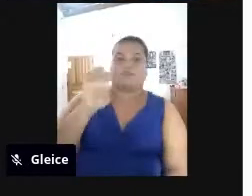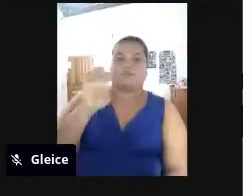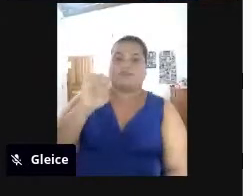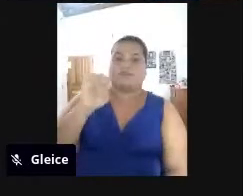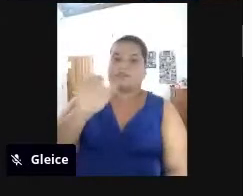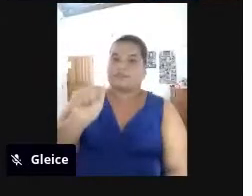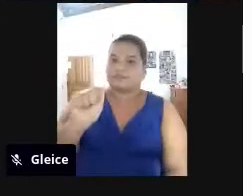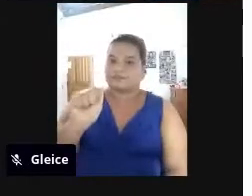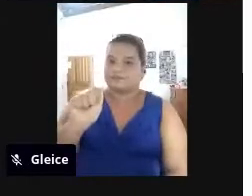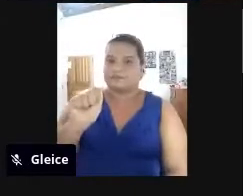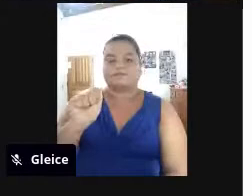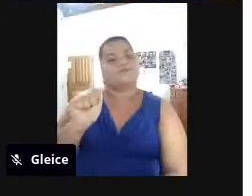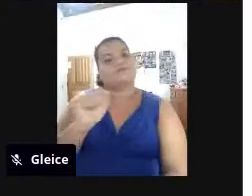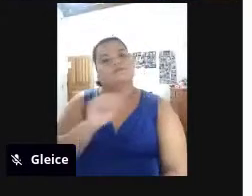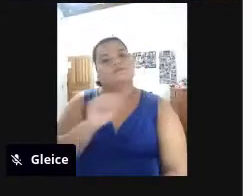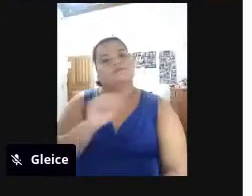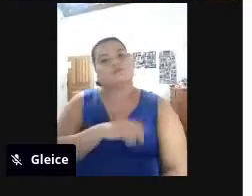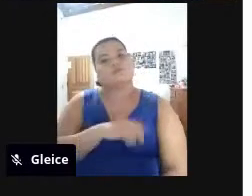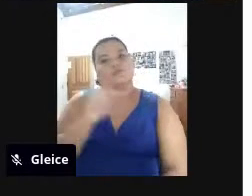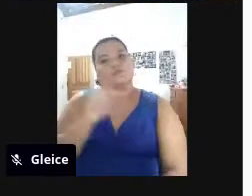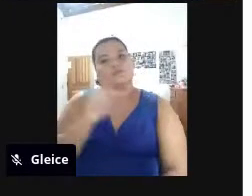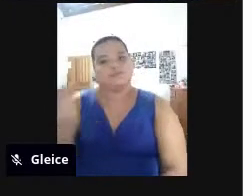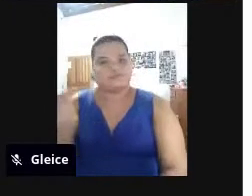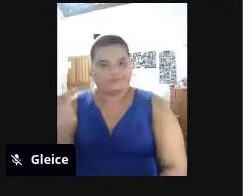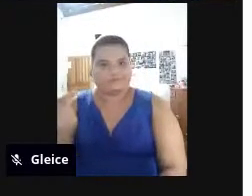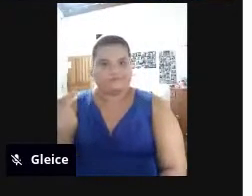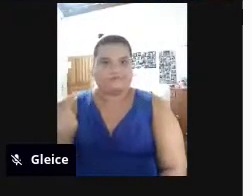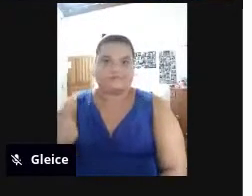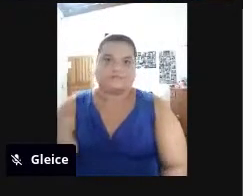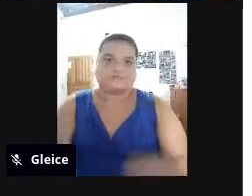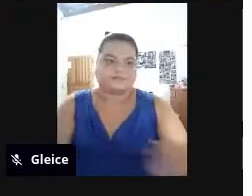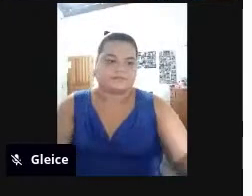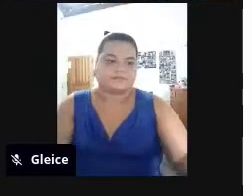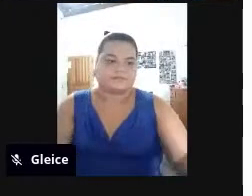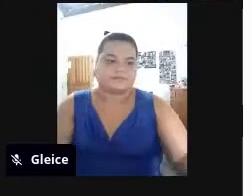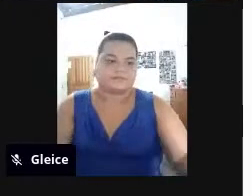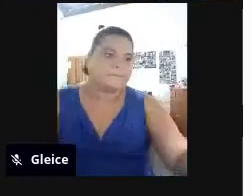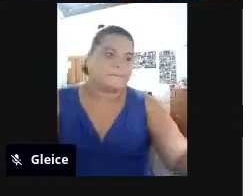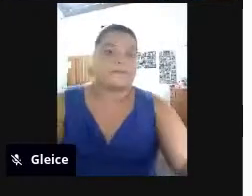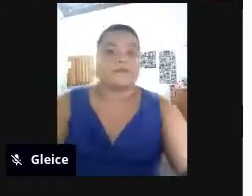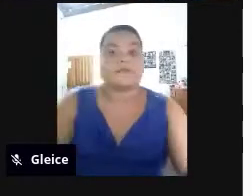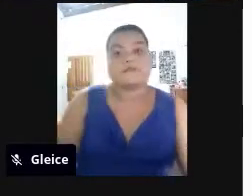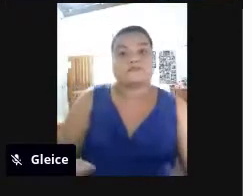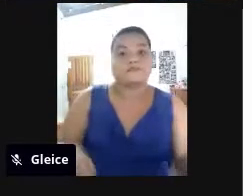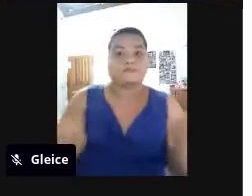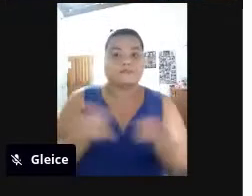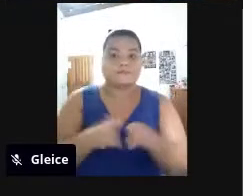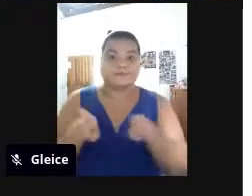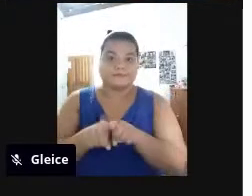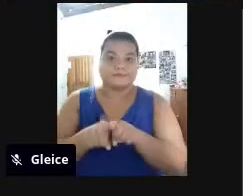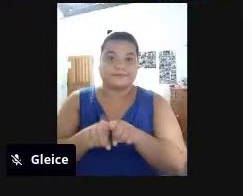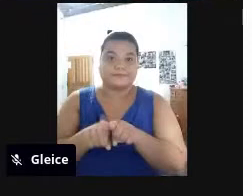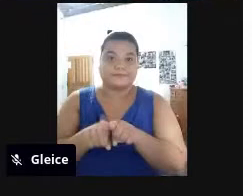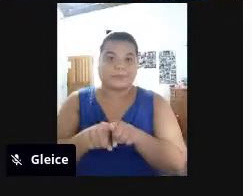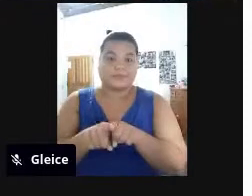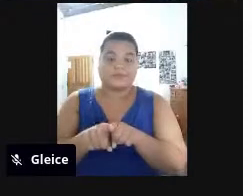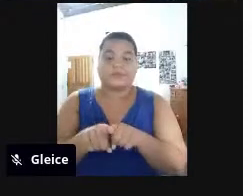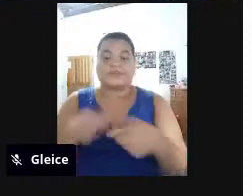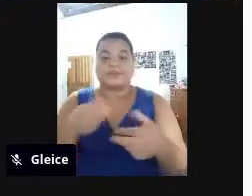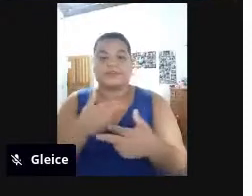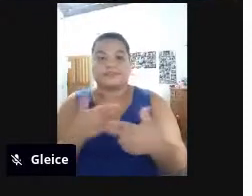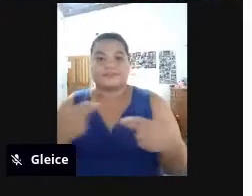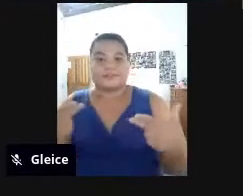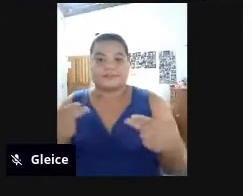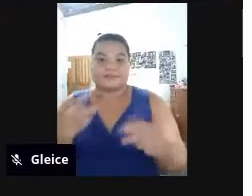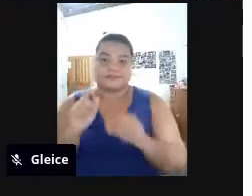também. E outros, como a quinoa. Bom, temos opções industrializadas. O ponto negativo